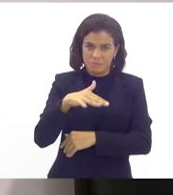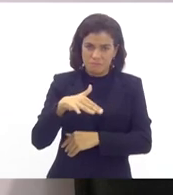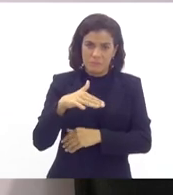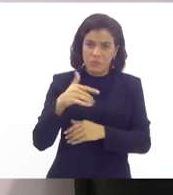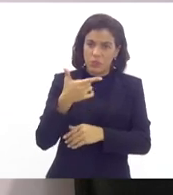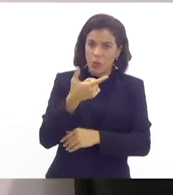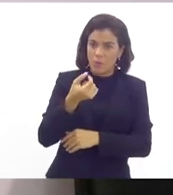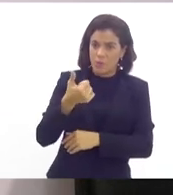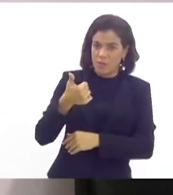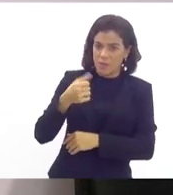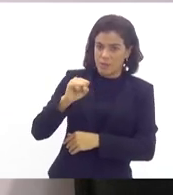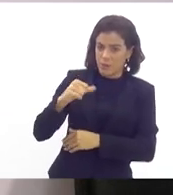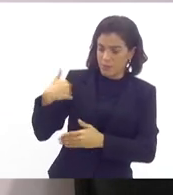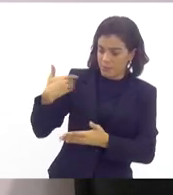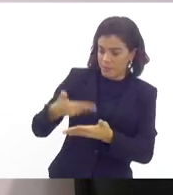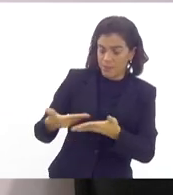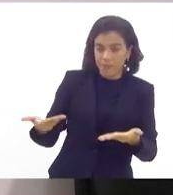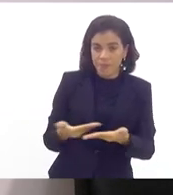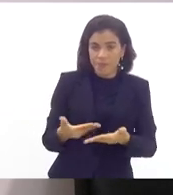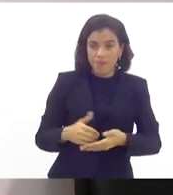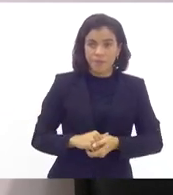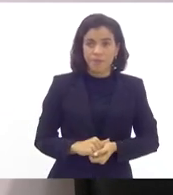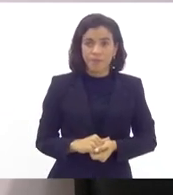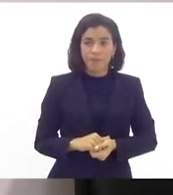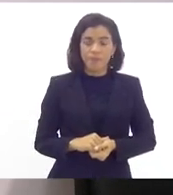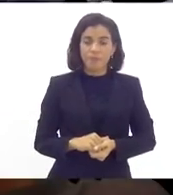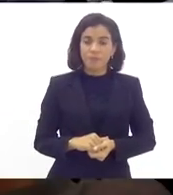cá, então eu queria saber como é que ficaria isso.